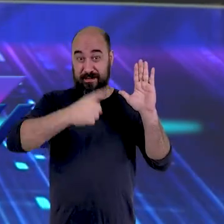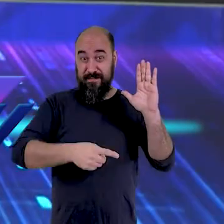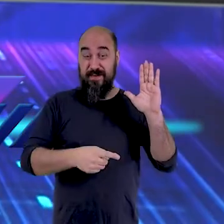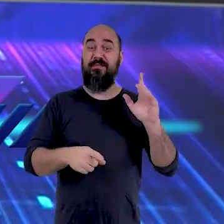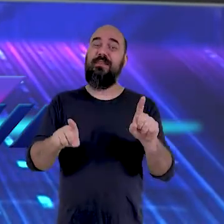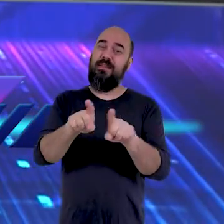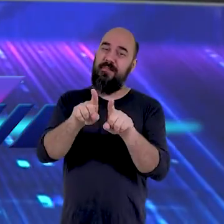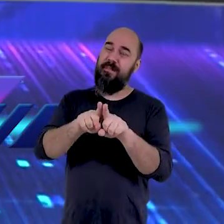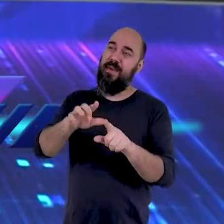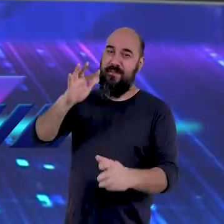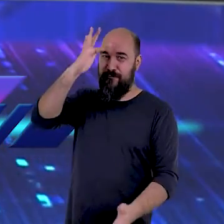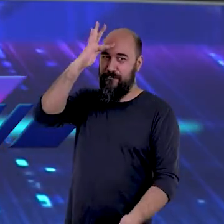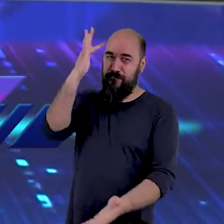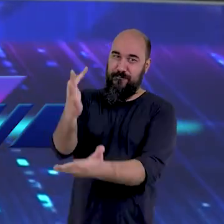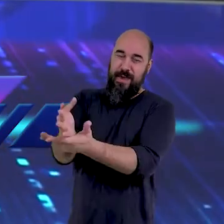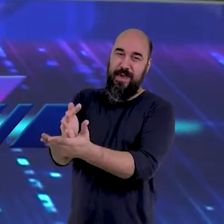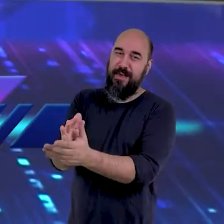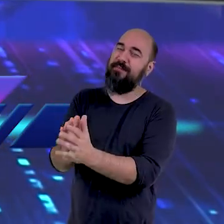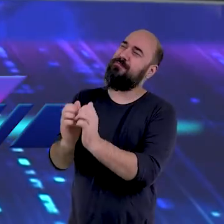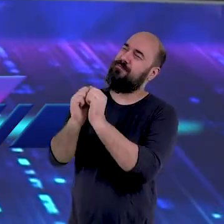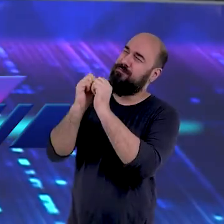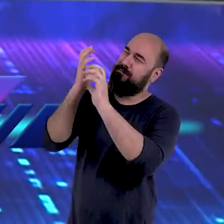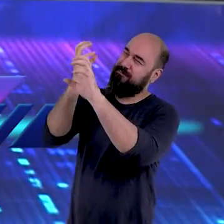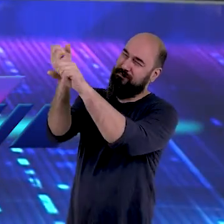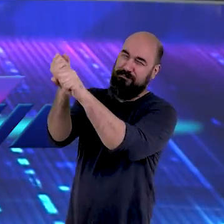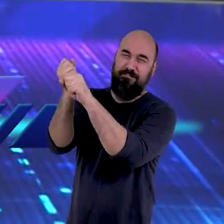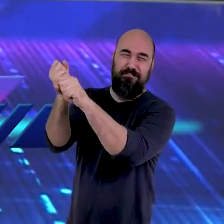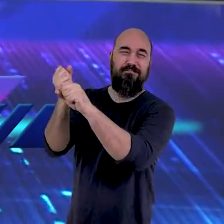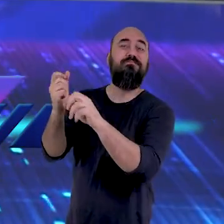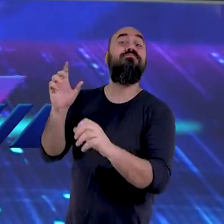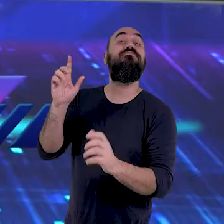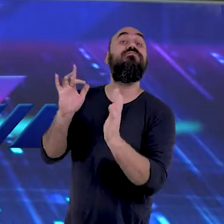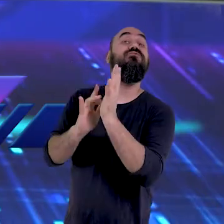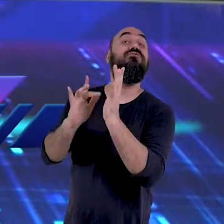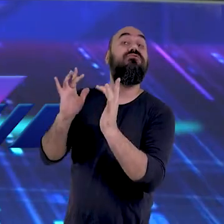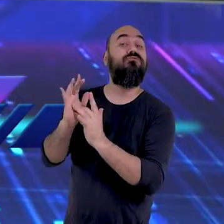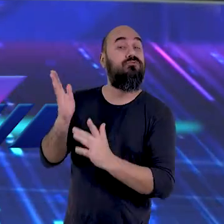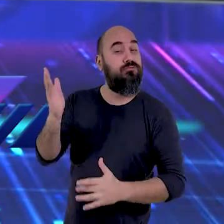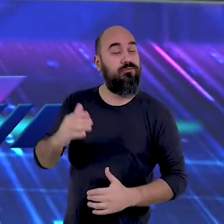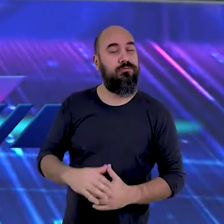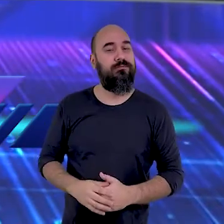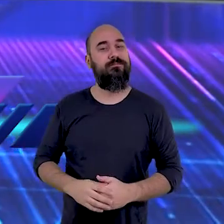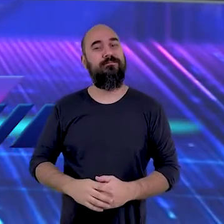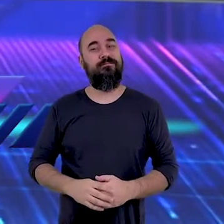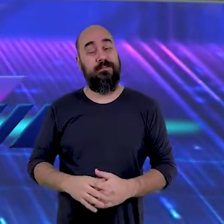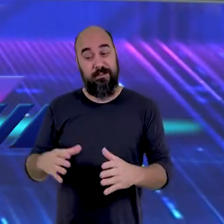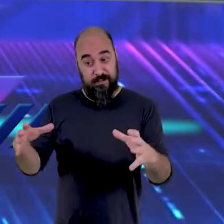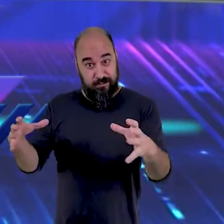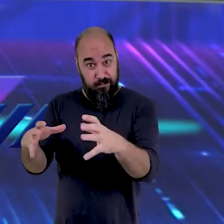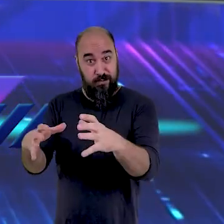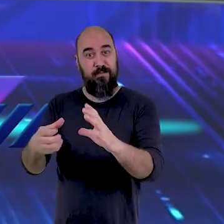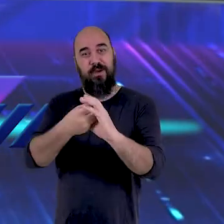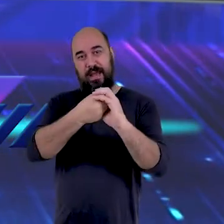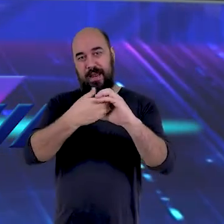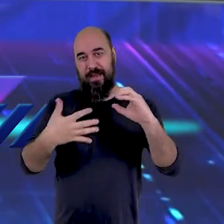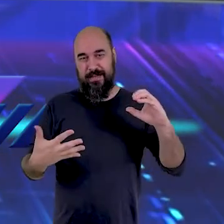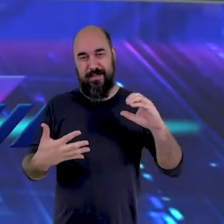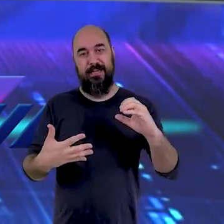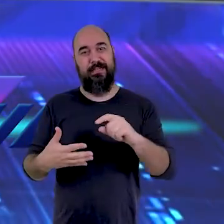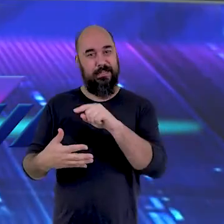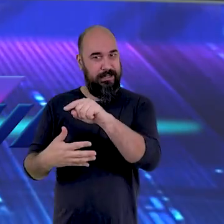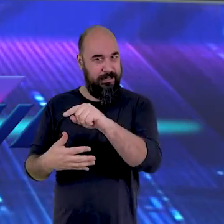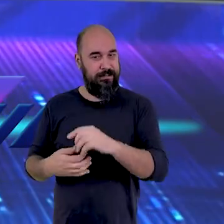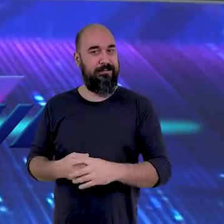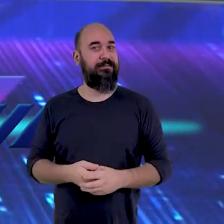Jesus. Essas são as duas características do povo de Deus. O povo de Deus na terra é aquele que